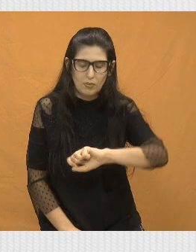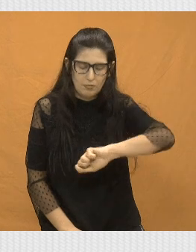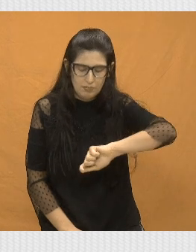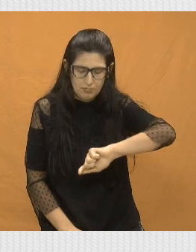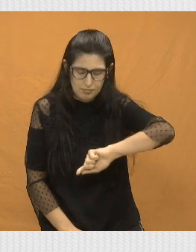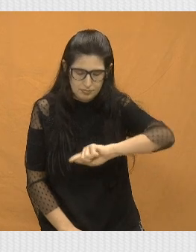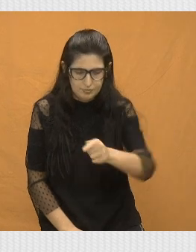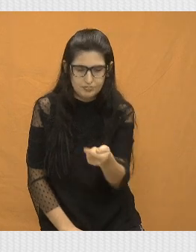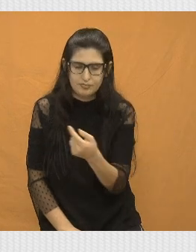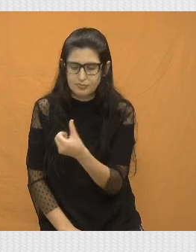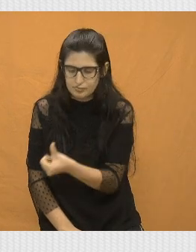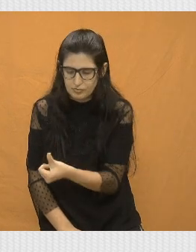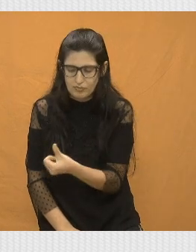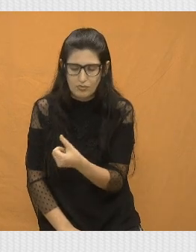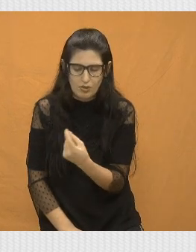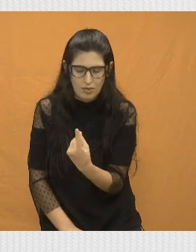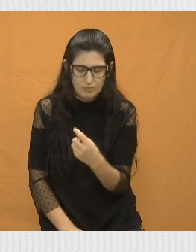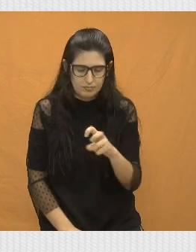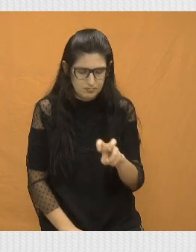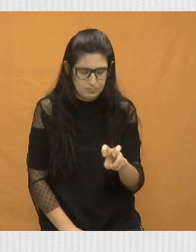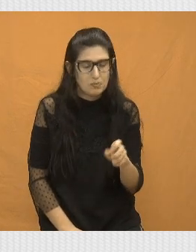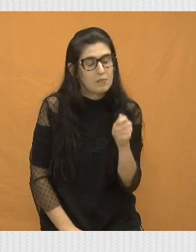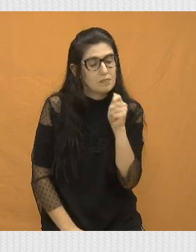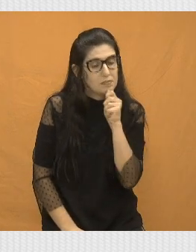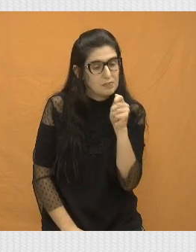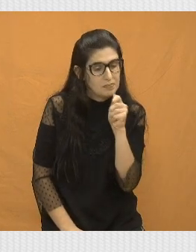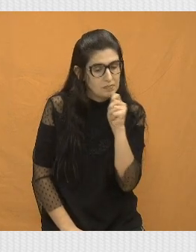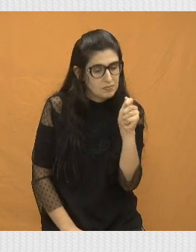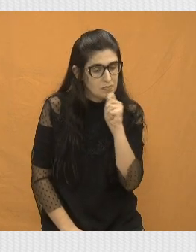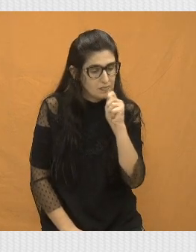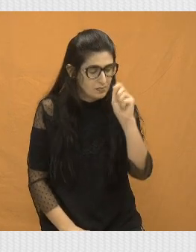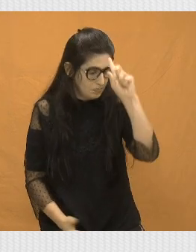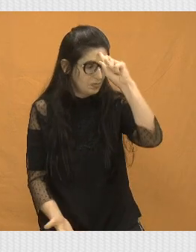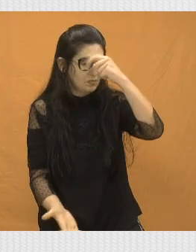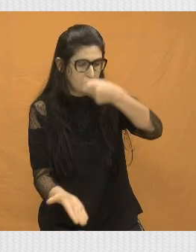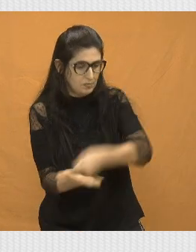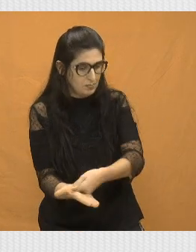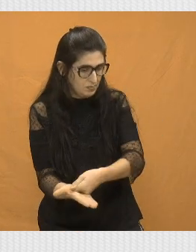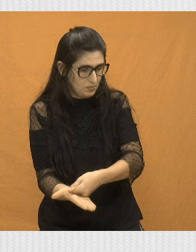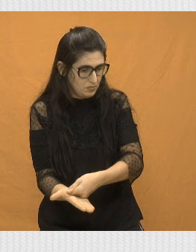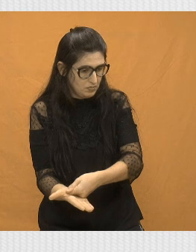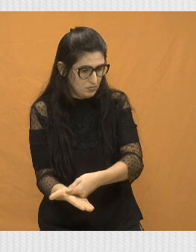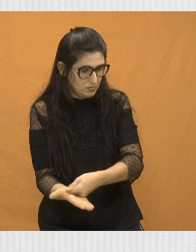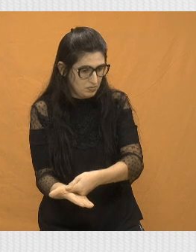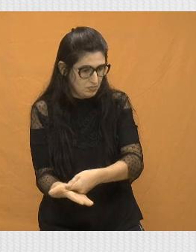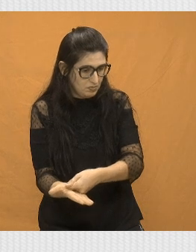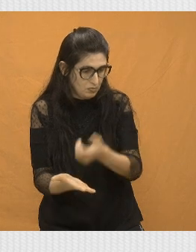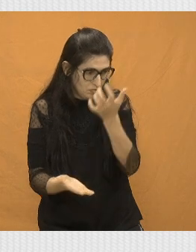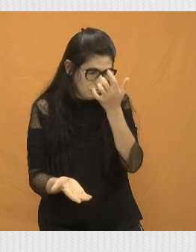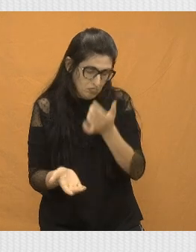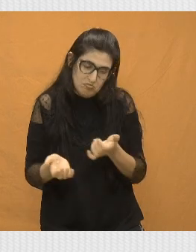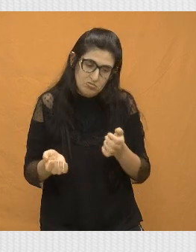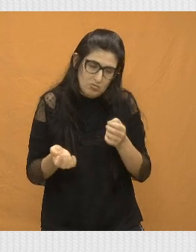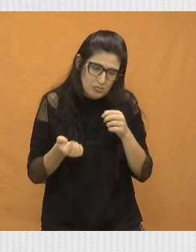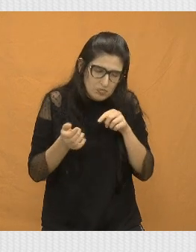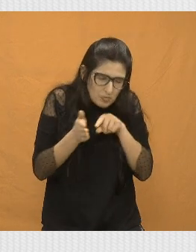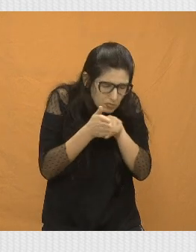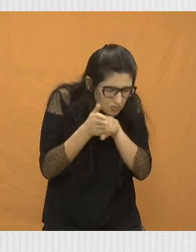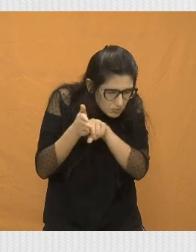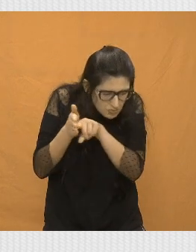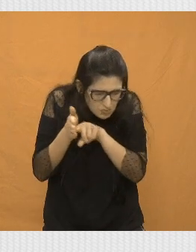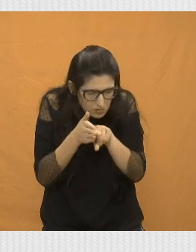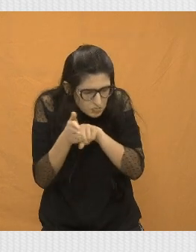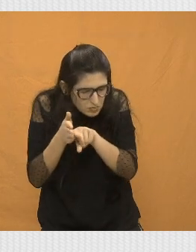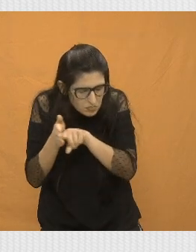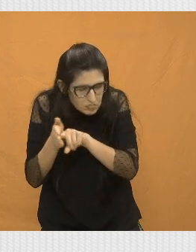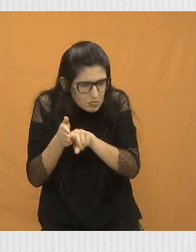718.615 ainda está sendo verificado para ver se esses serviços de fato foram prestados. Então pode ocorrer